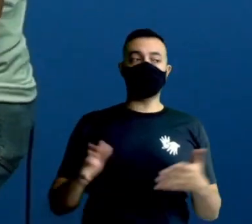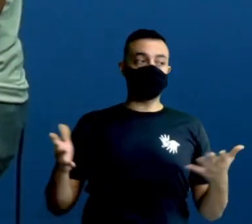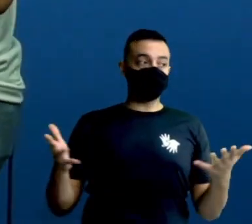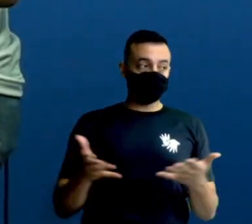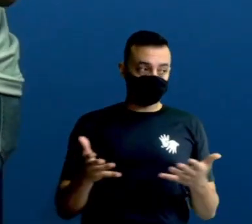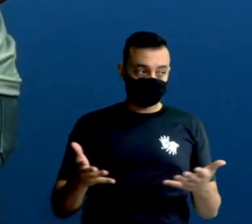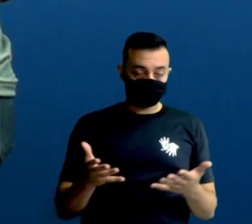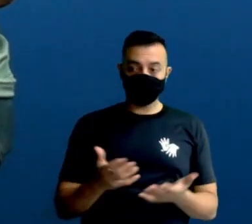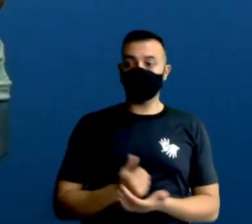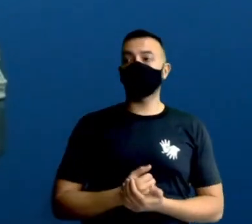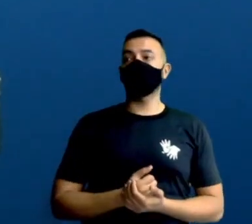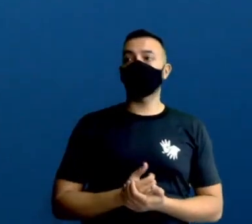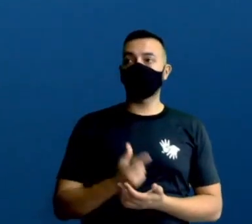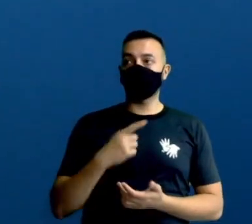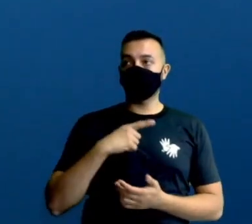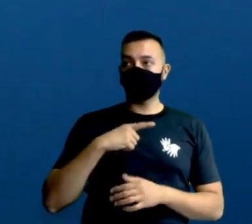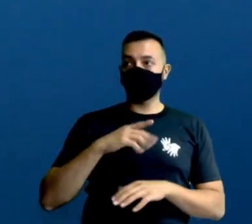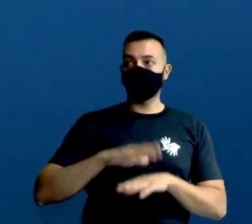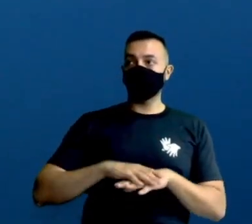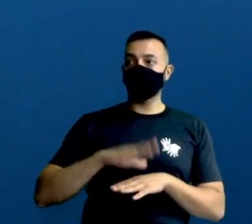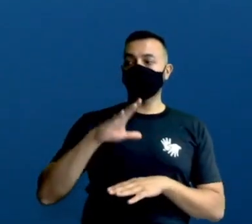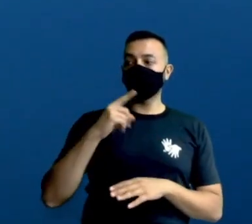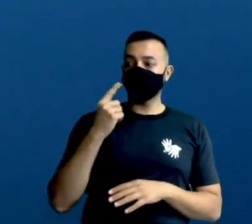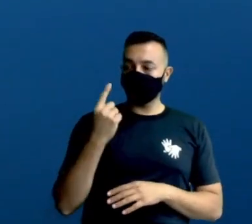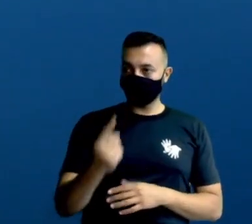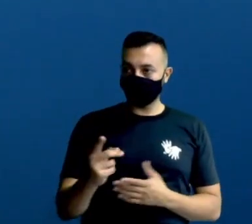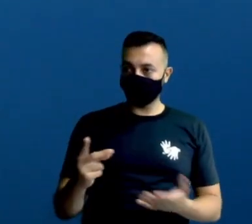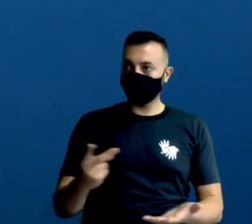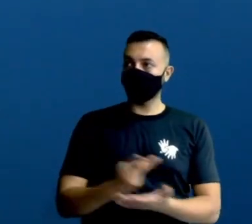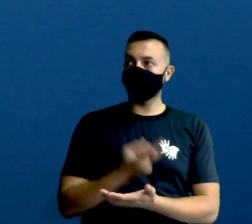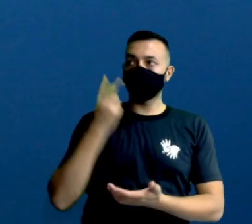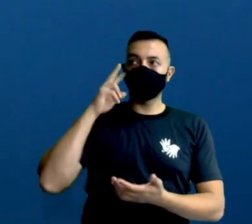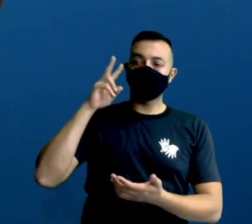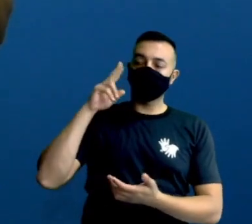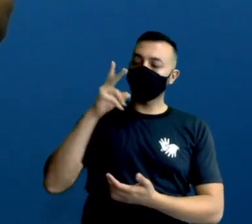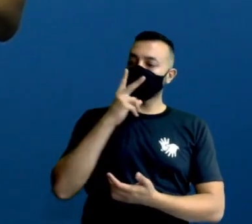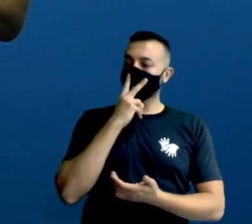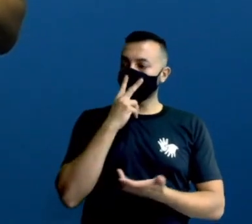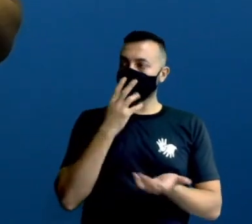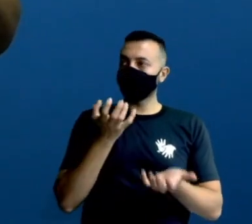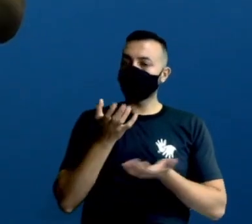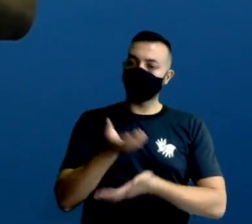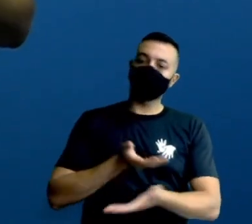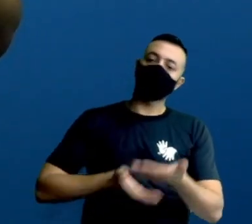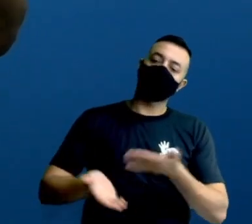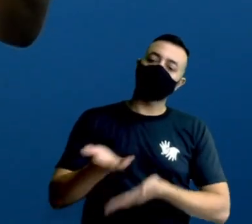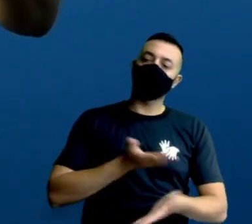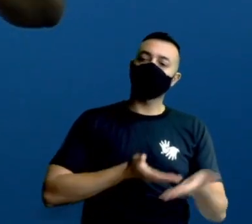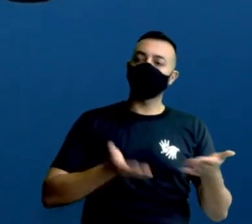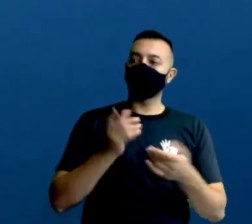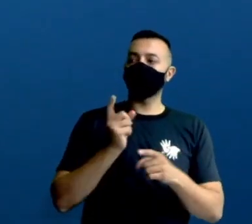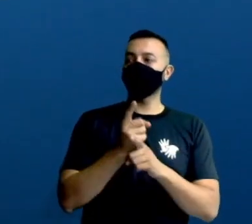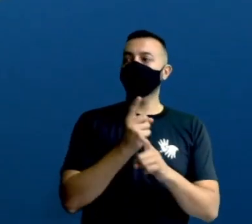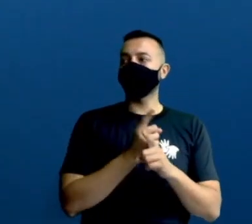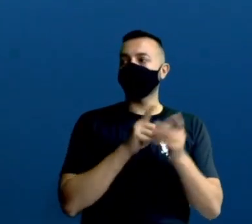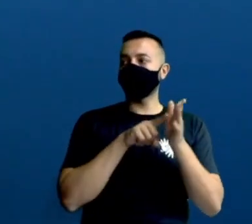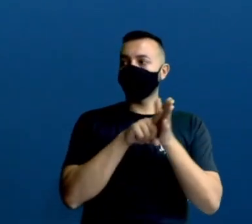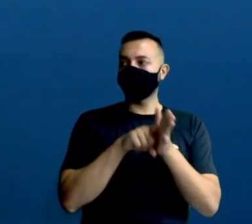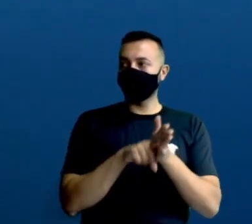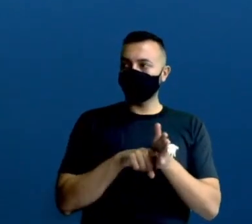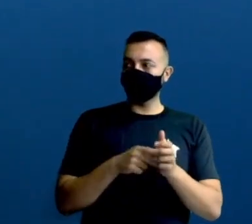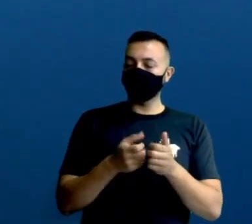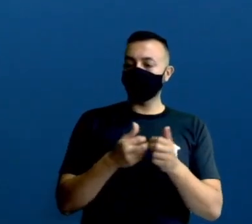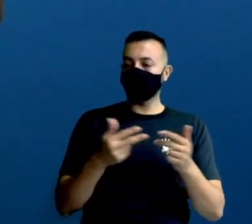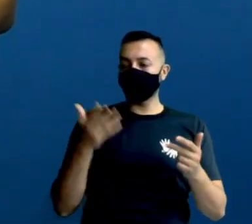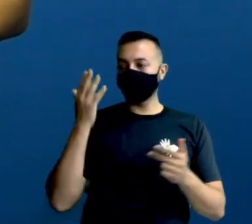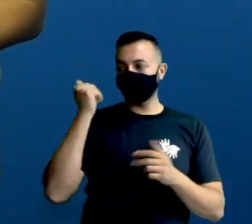Agora, gente, tem mais um fato da história de Vitória que eu quero compartilhar com vocês, que eu descobri nessas minhas pesquisas para